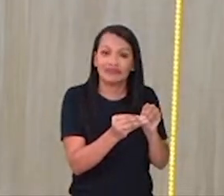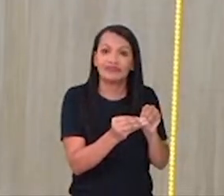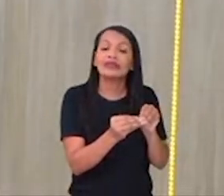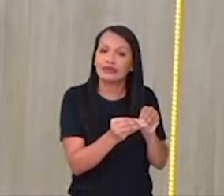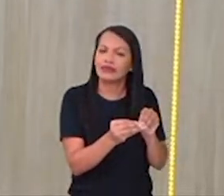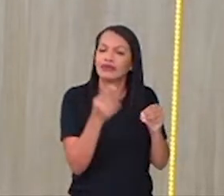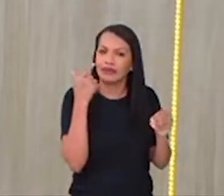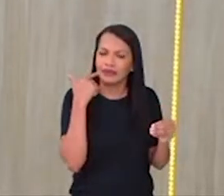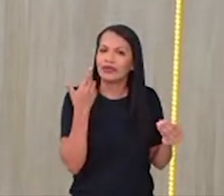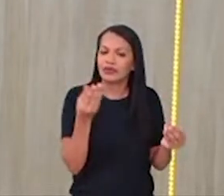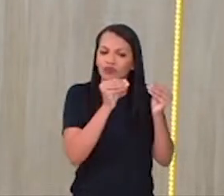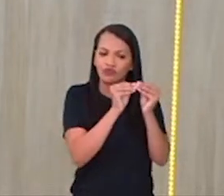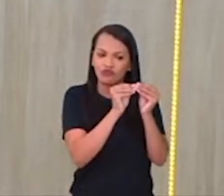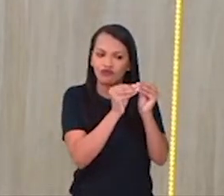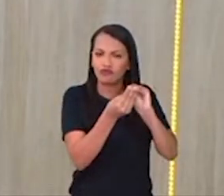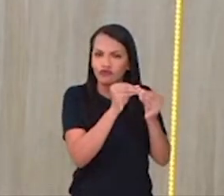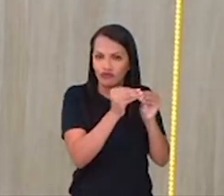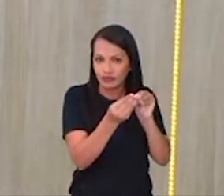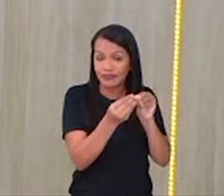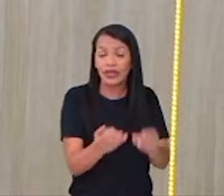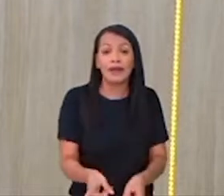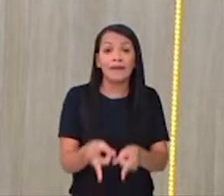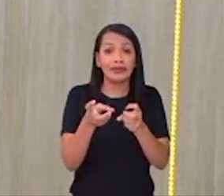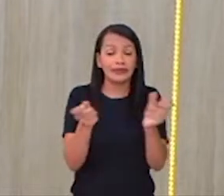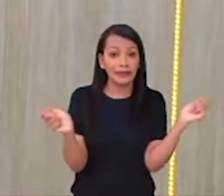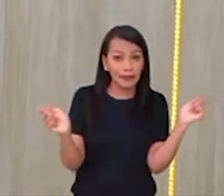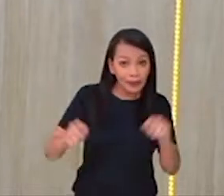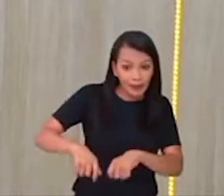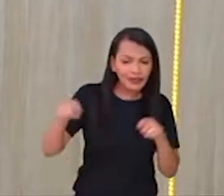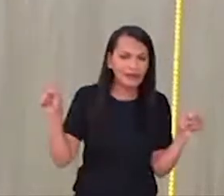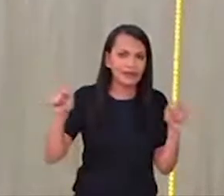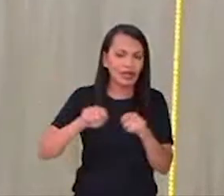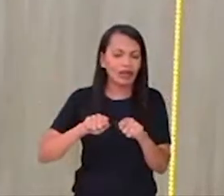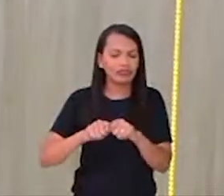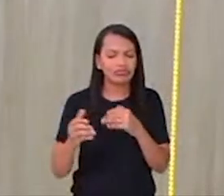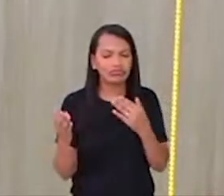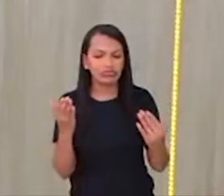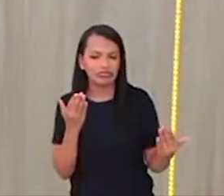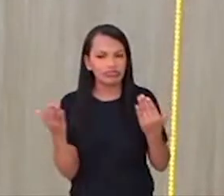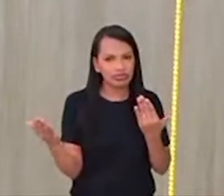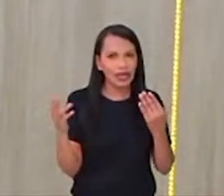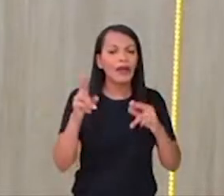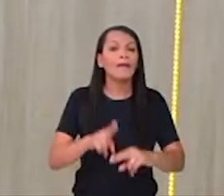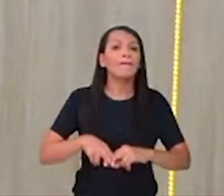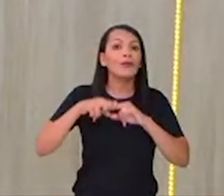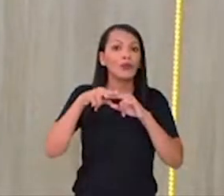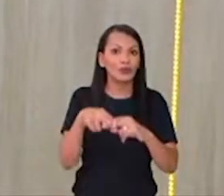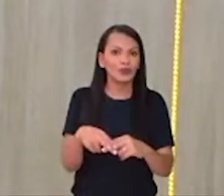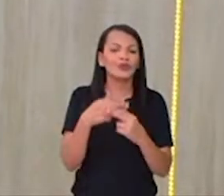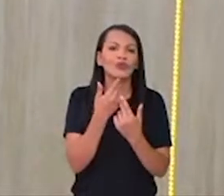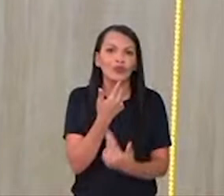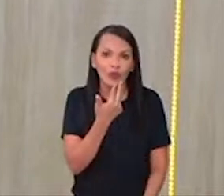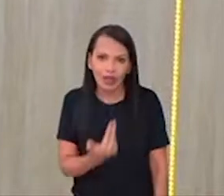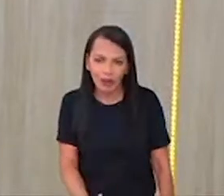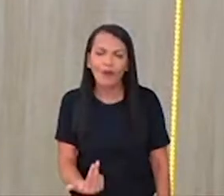uma associação com o beijo. Então, percebe que a gente pode fazer esse jogo, e é por isso que a linguagem literária ela faz